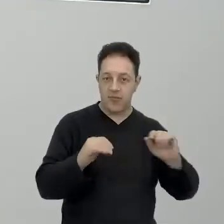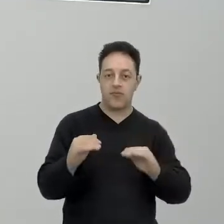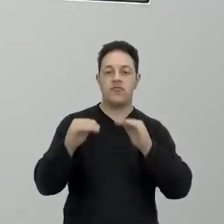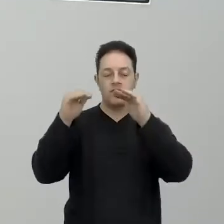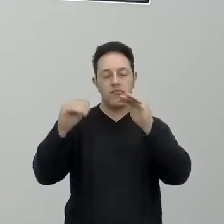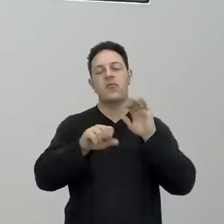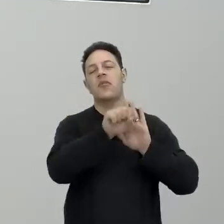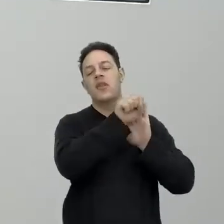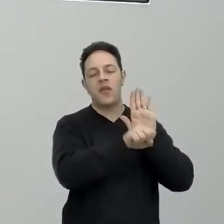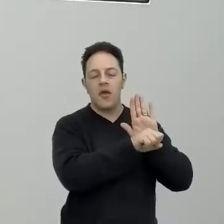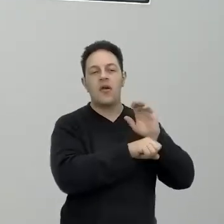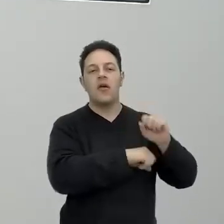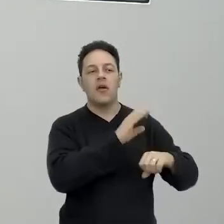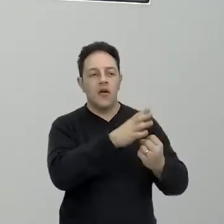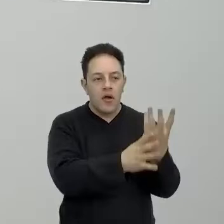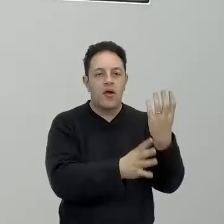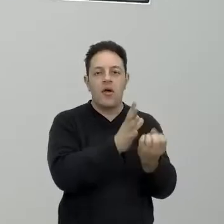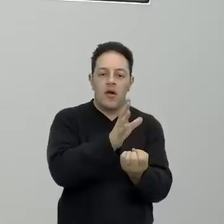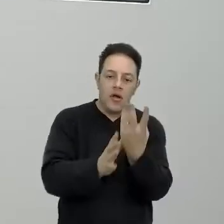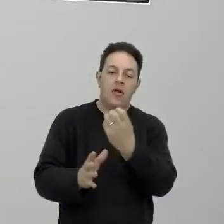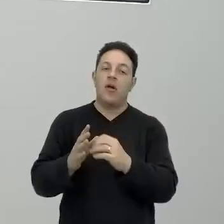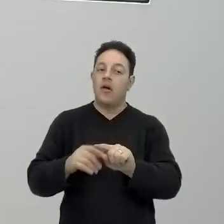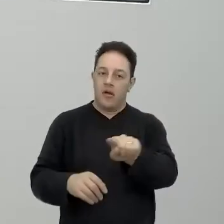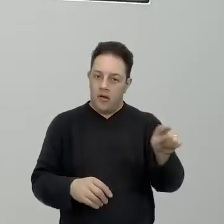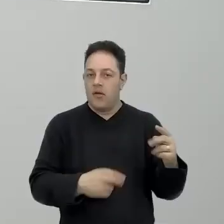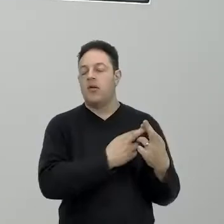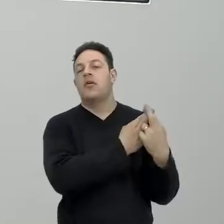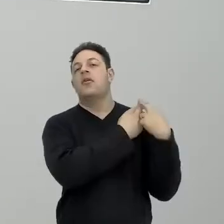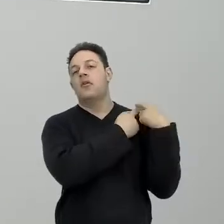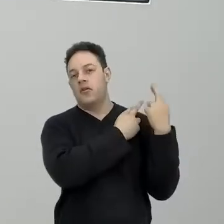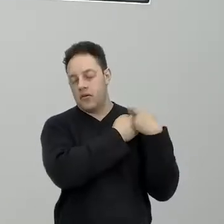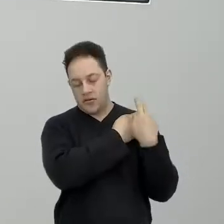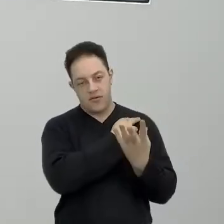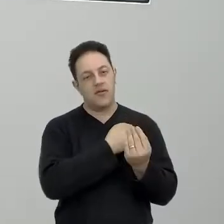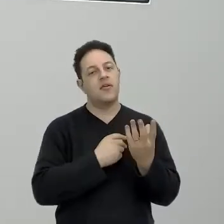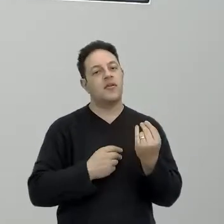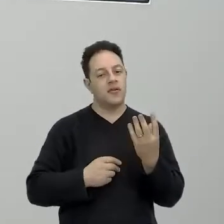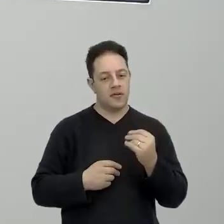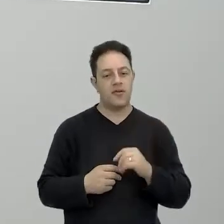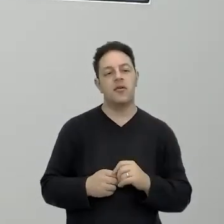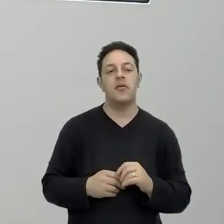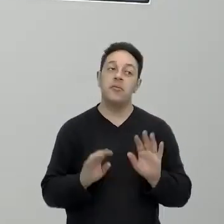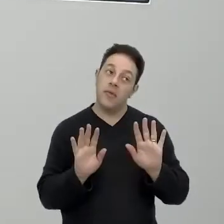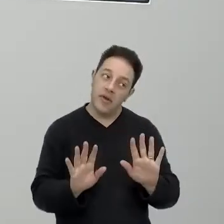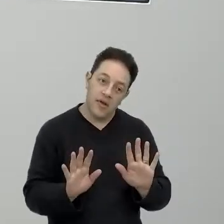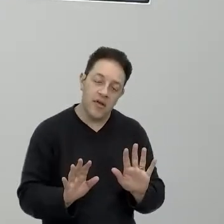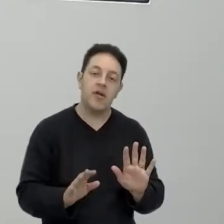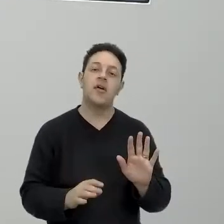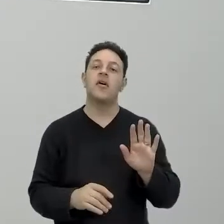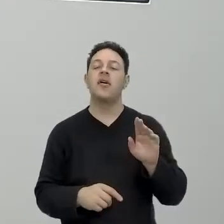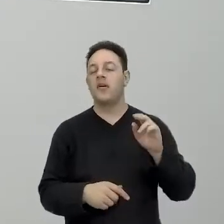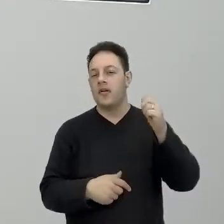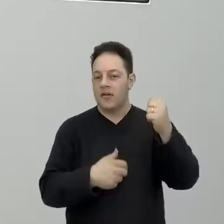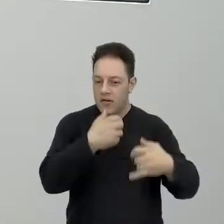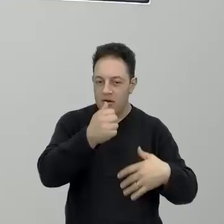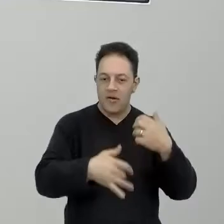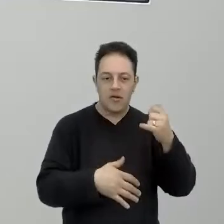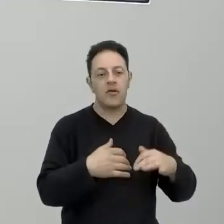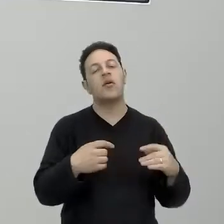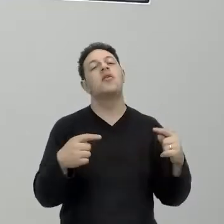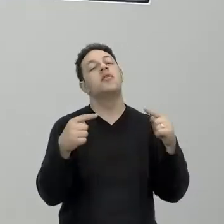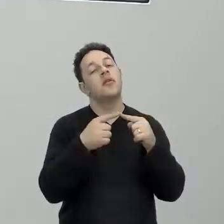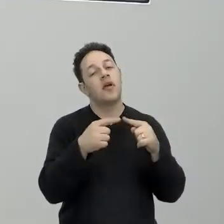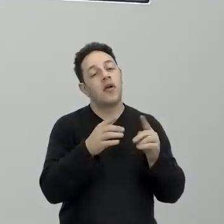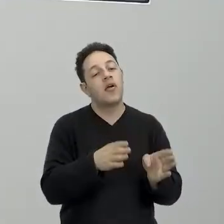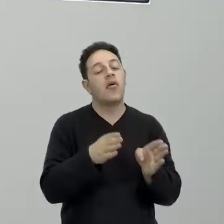desses séculos, elas têm muita responsabilidade também nesse discurso, mas esse discurso ele também tem